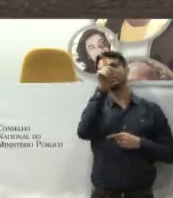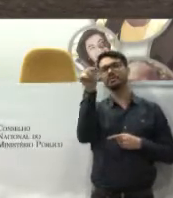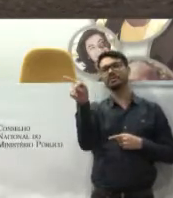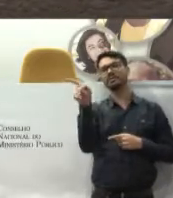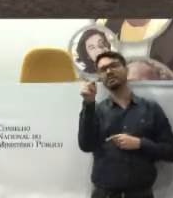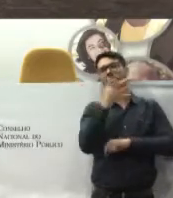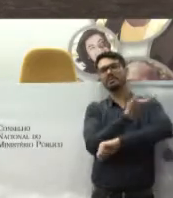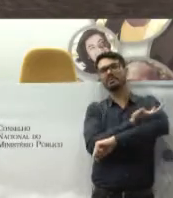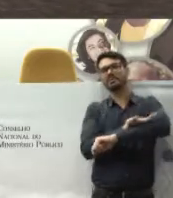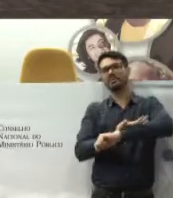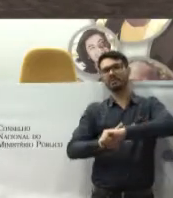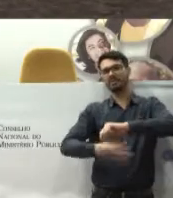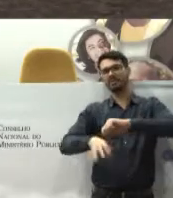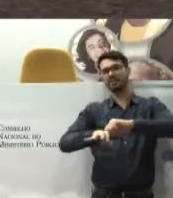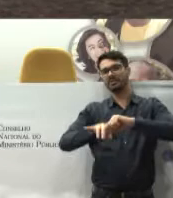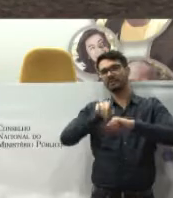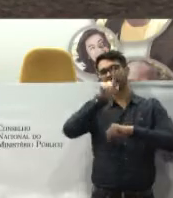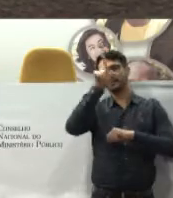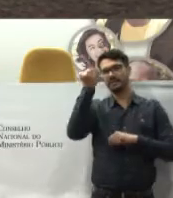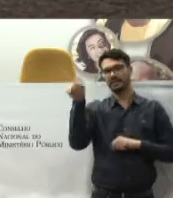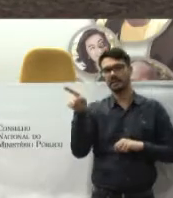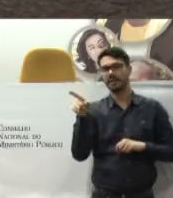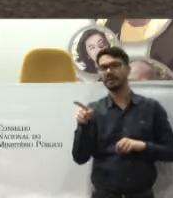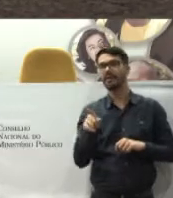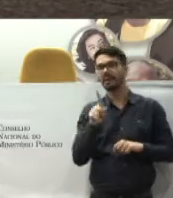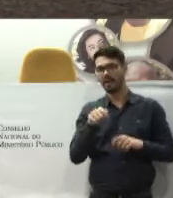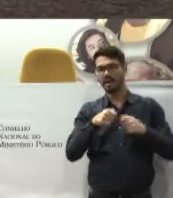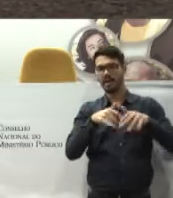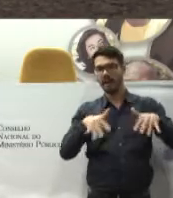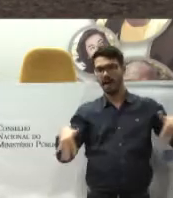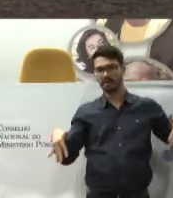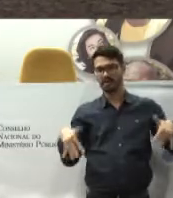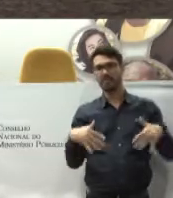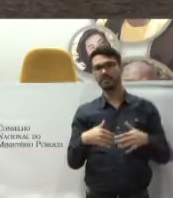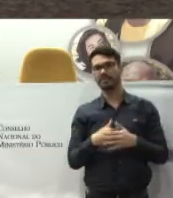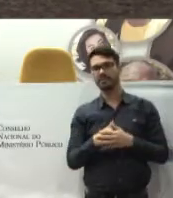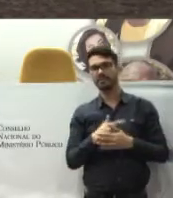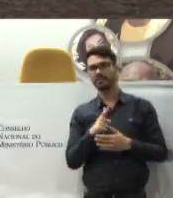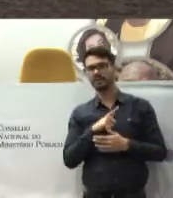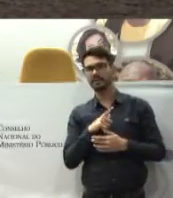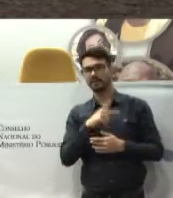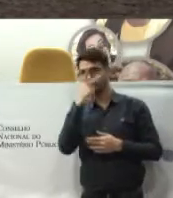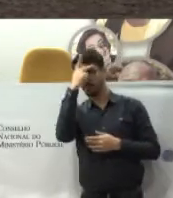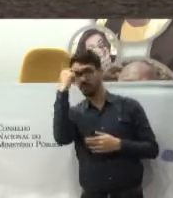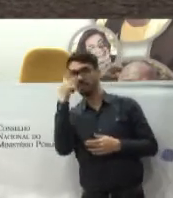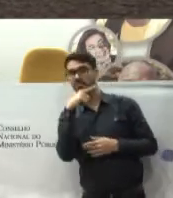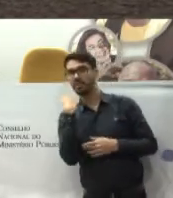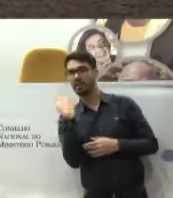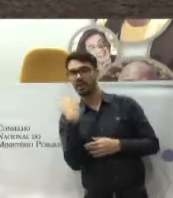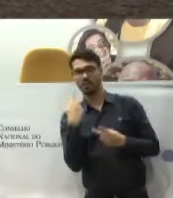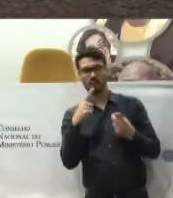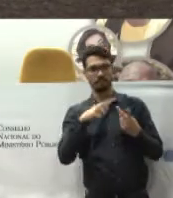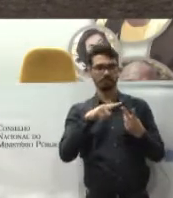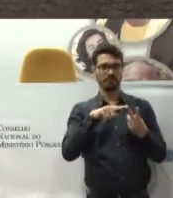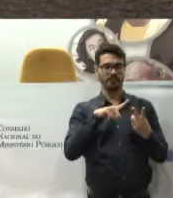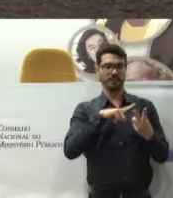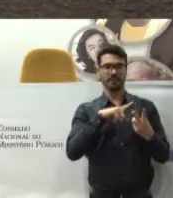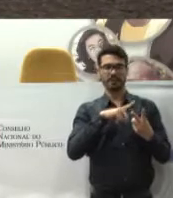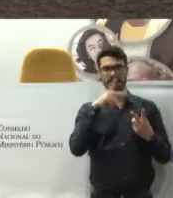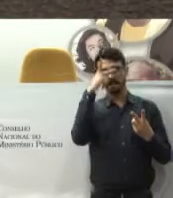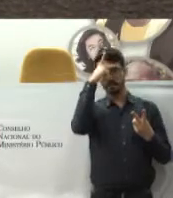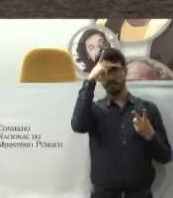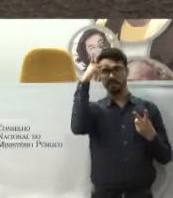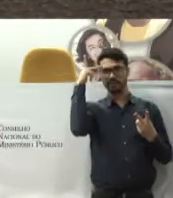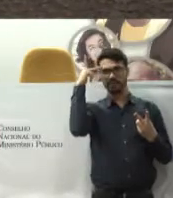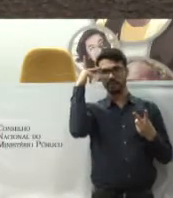ambiental da Samarco. Esse é um litígio irradiado clássico. Você tem gente que morreu, tem a gente que morava no distrito de